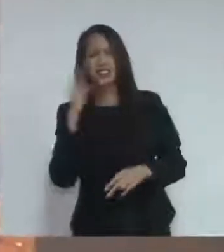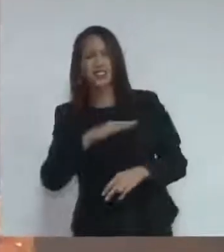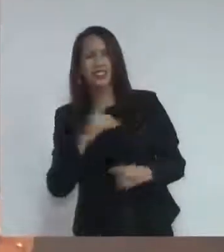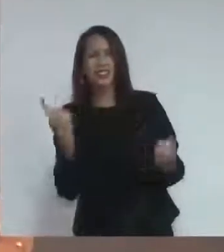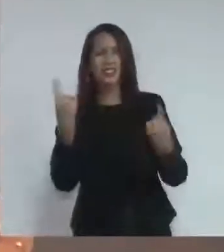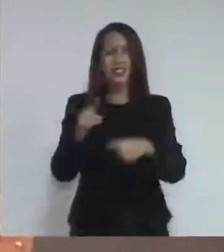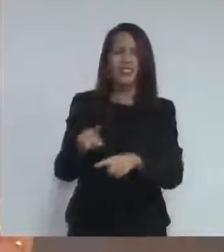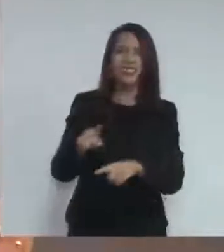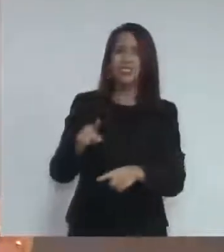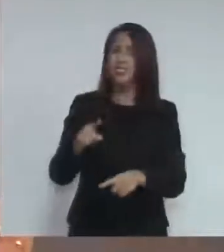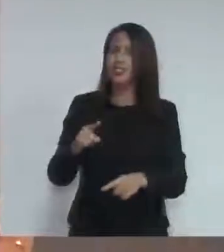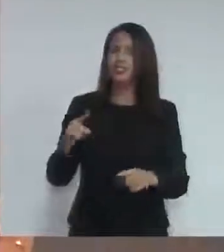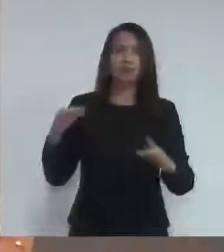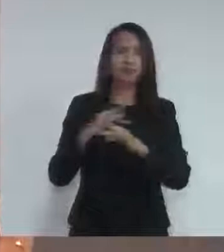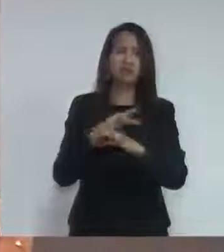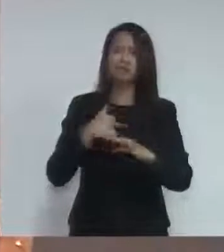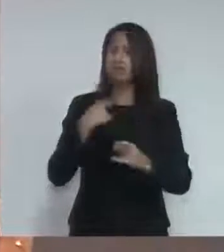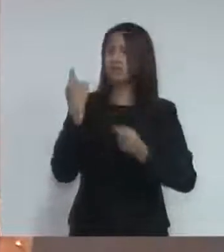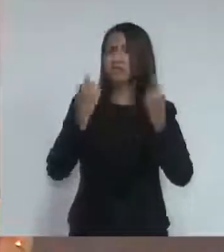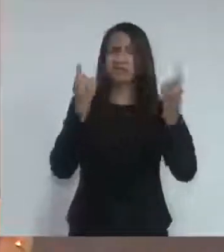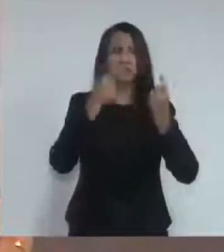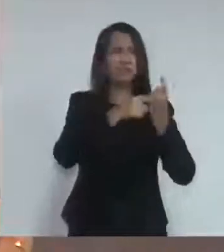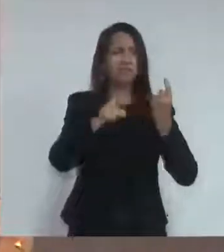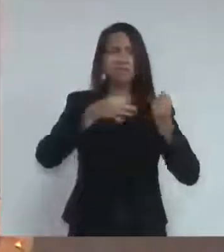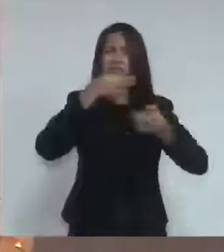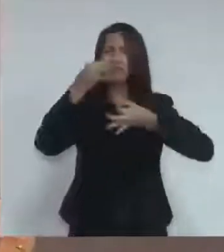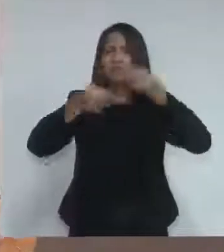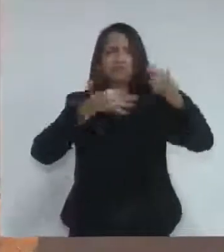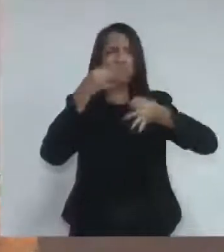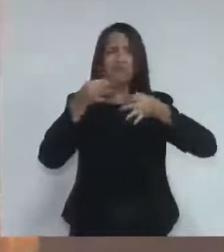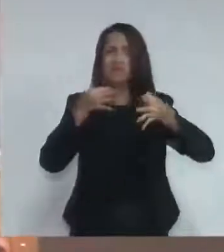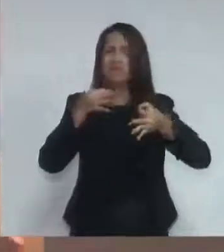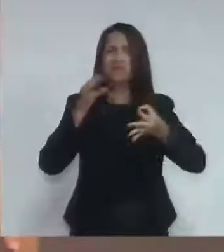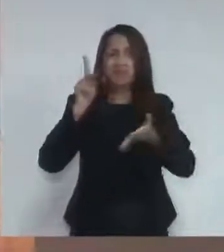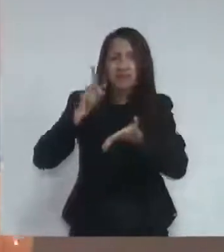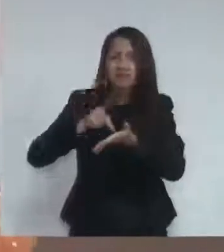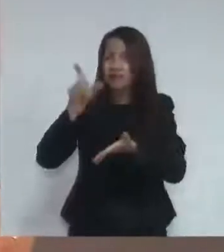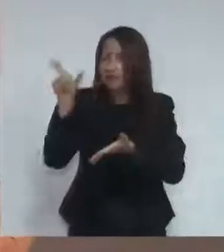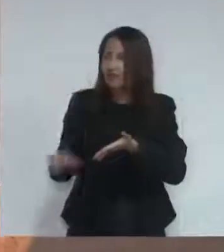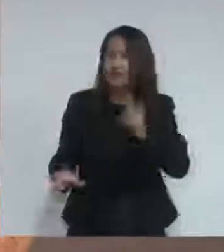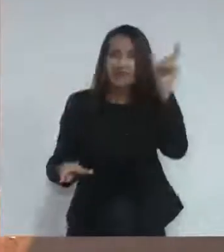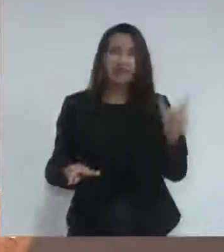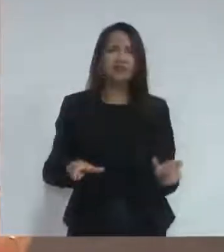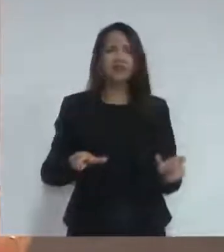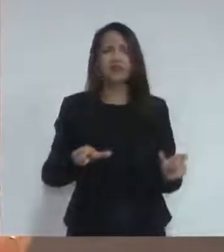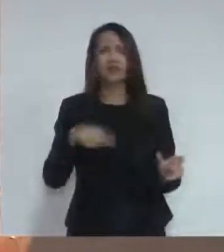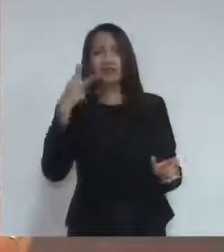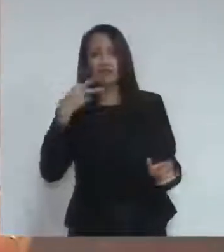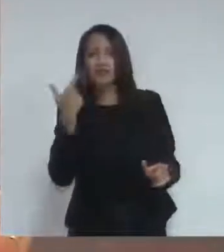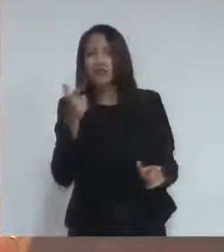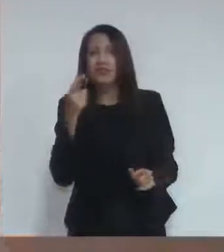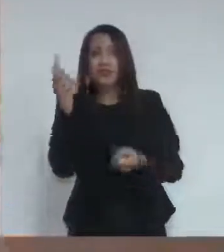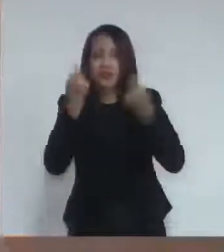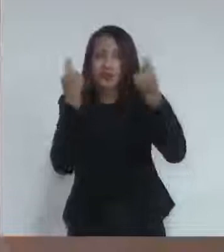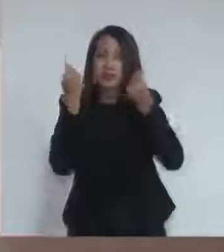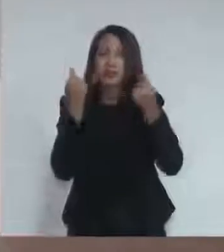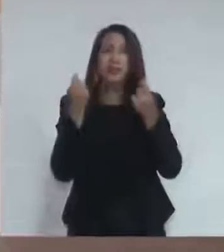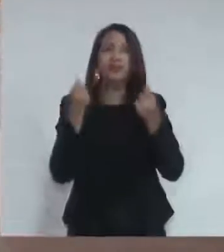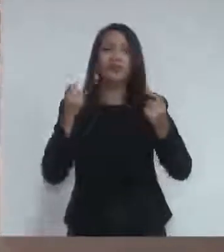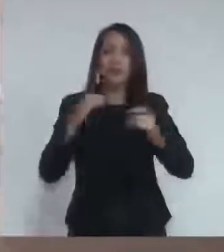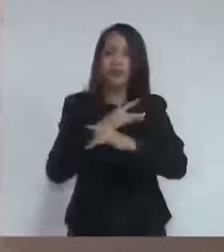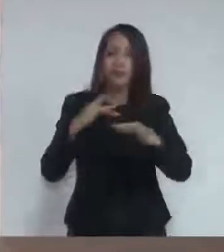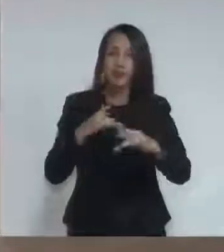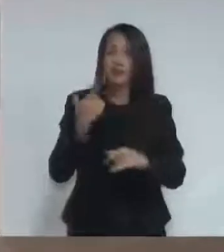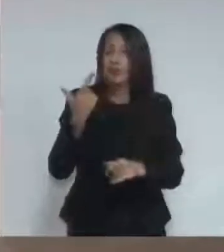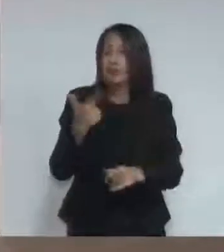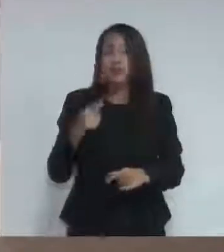contra a cidade. Eu não estou nem um pouco preocupado com a opinião de quem não está de fato preocupado com a cidade. Eu não tenho preocupação nenhuma, não tenho